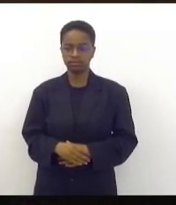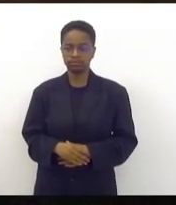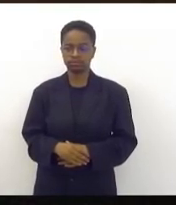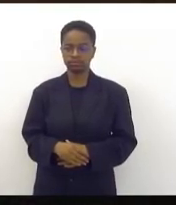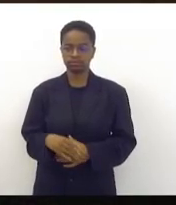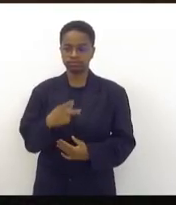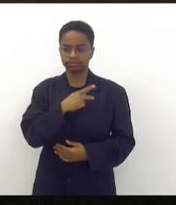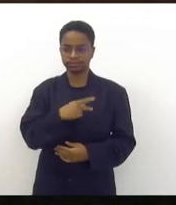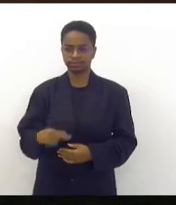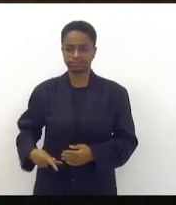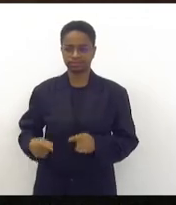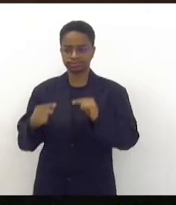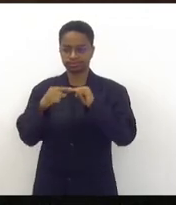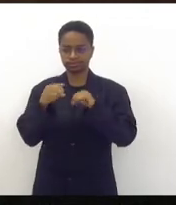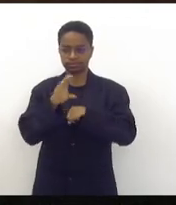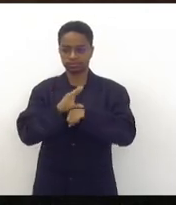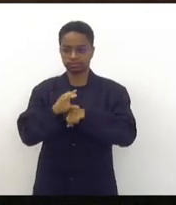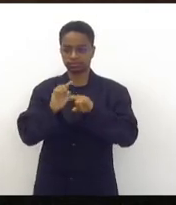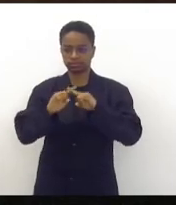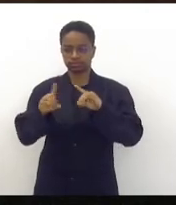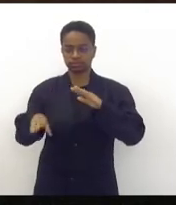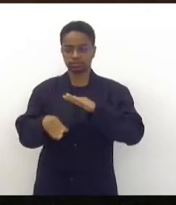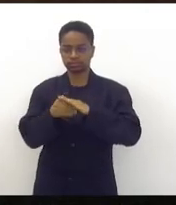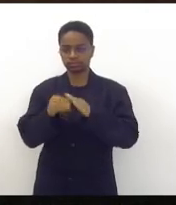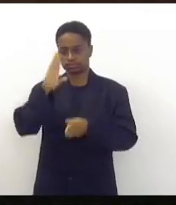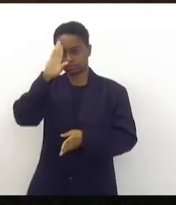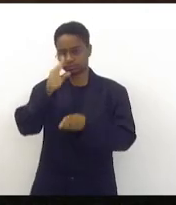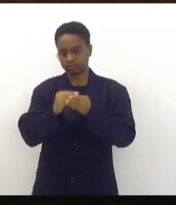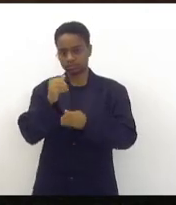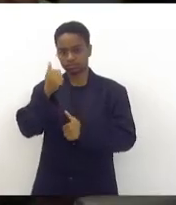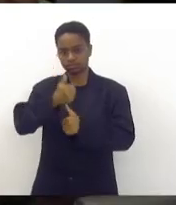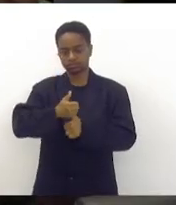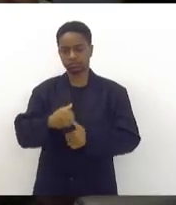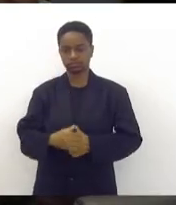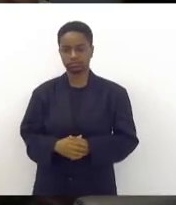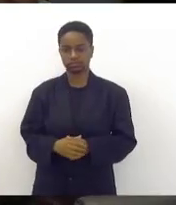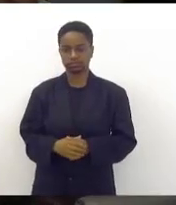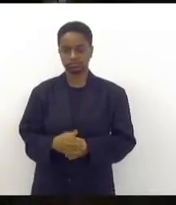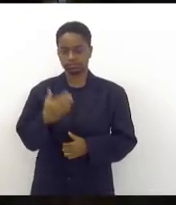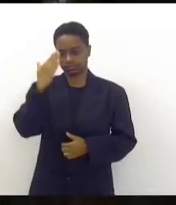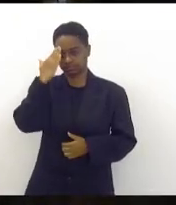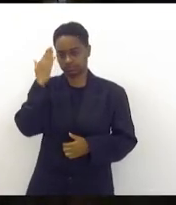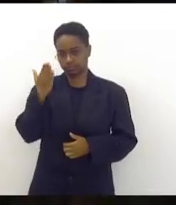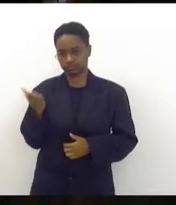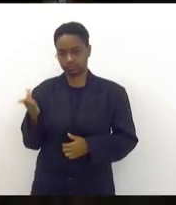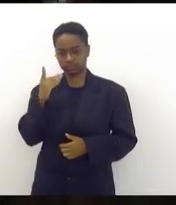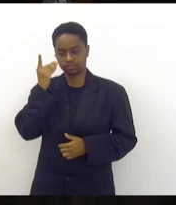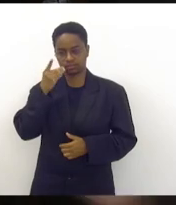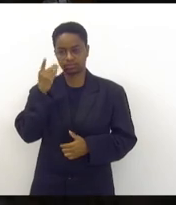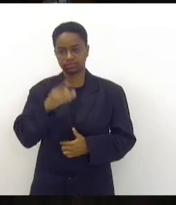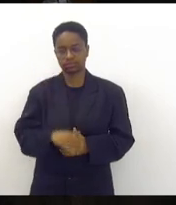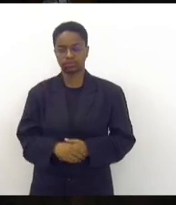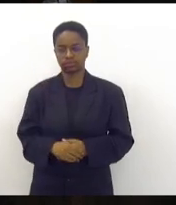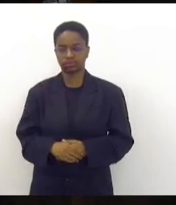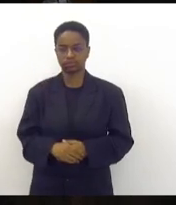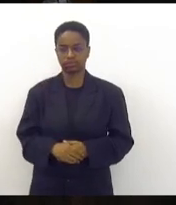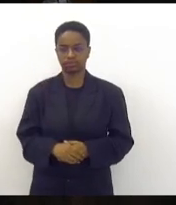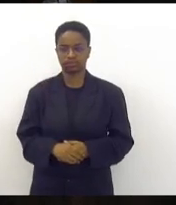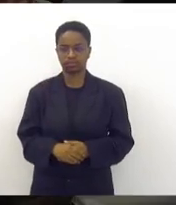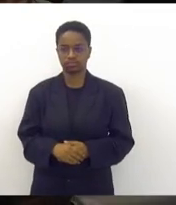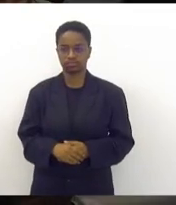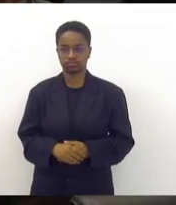Senhor presidente, é pela constitucionalidade com emendas, concluindo por substitutivo. Muito obrigado, nosso nobre deputado Rodrigo Amorim.